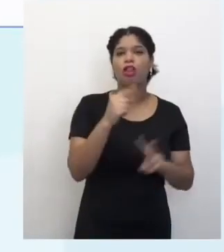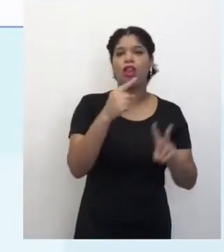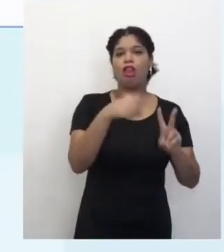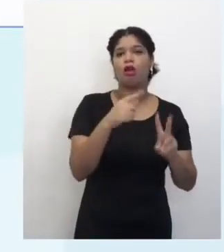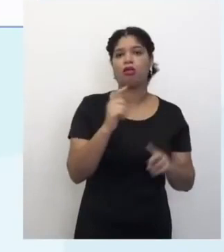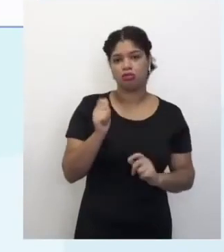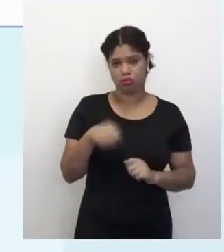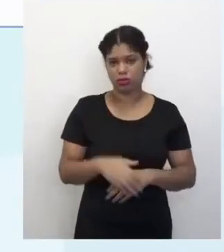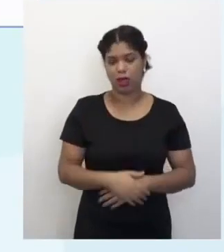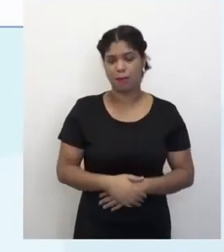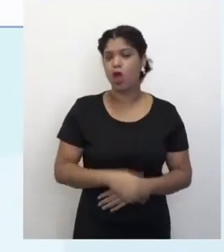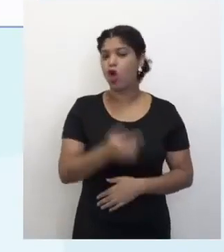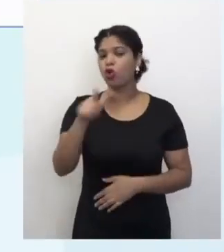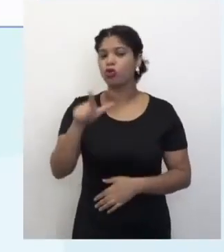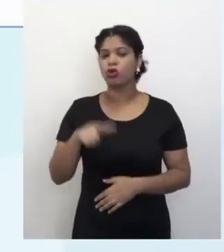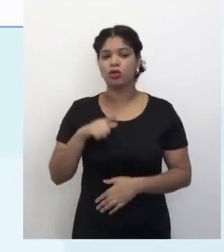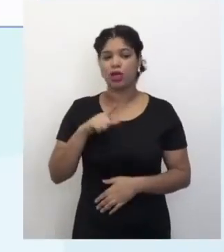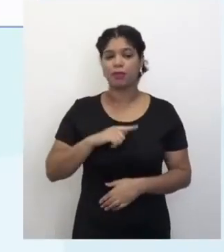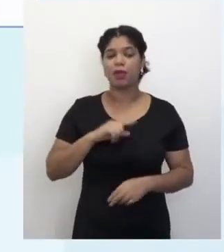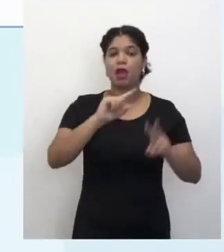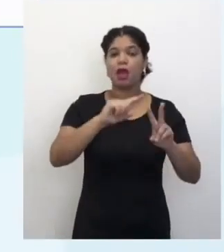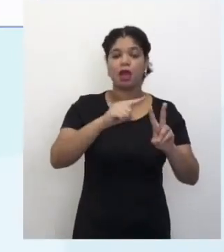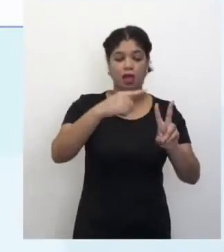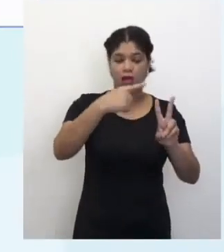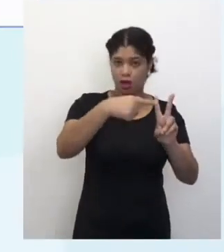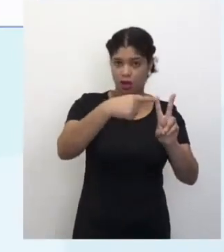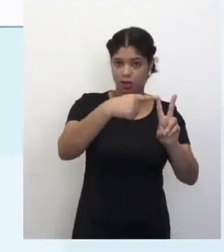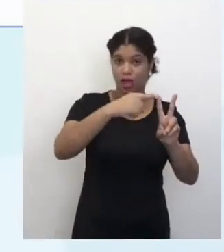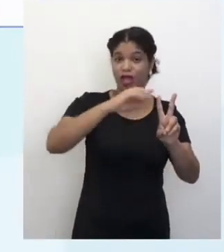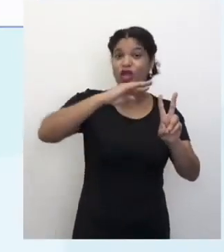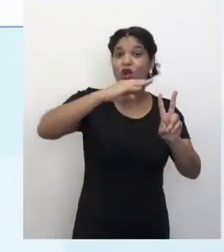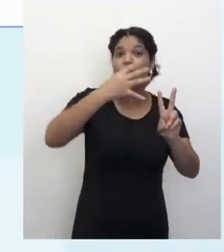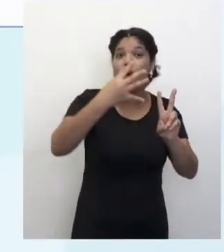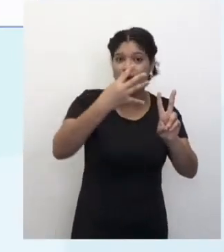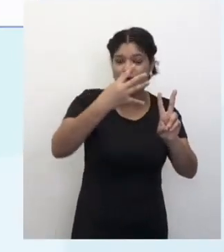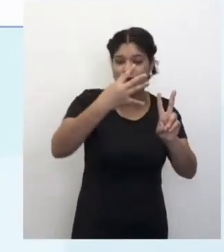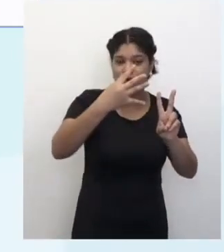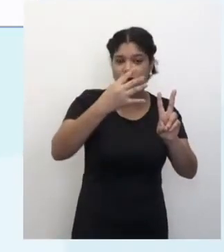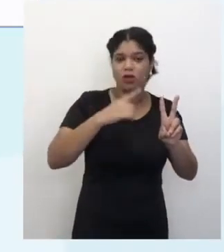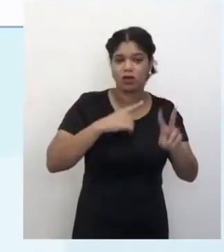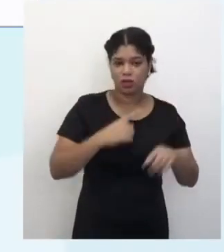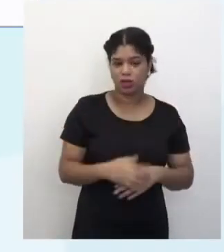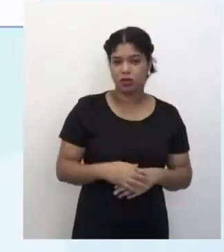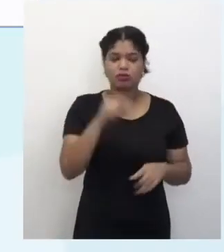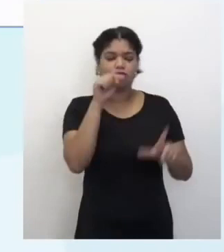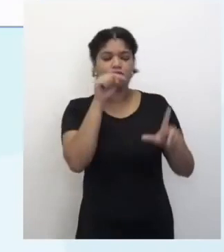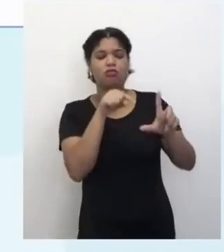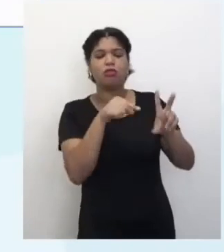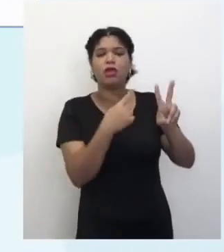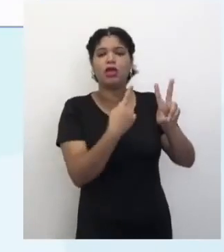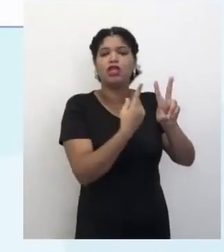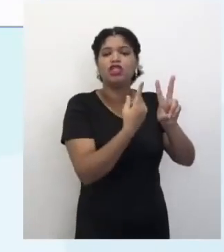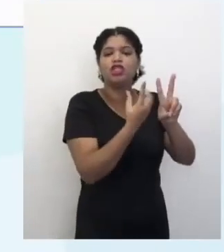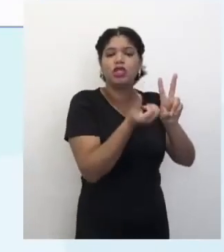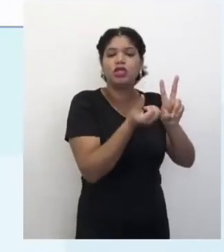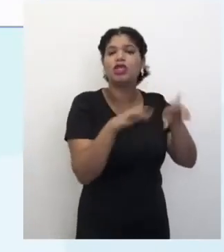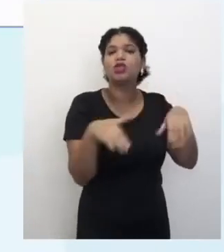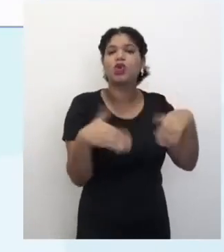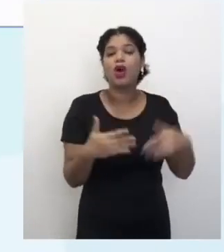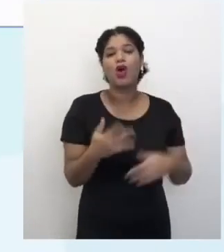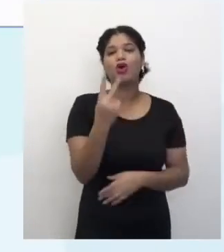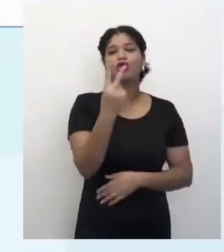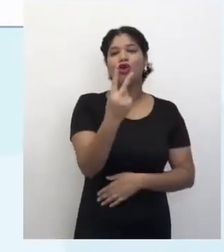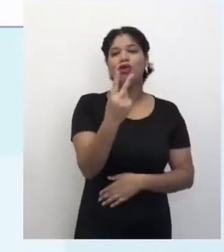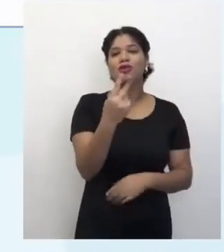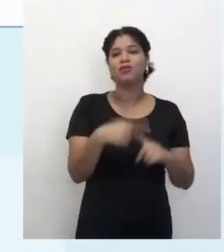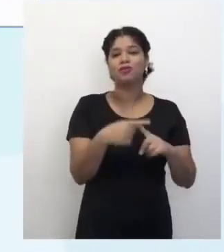o número que elevado à quarta potência dá 16? Esse número é o 2, porque, ó, 2 elevado à quarta